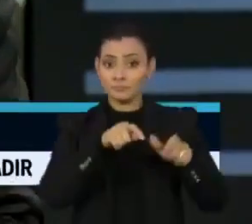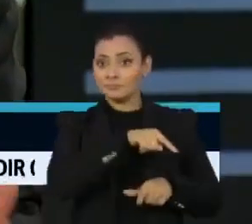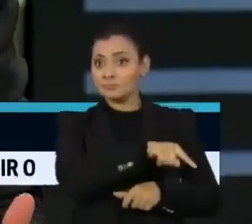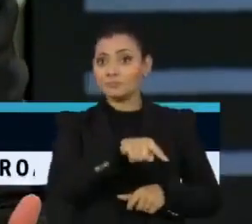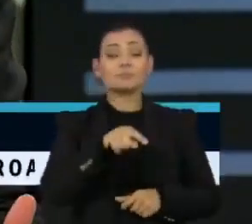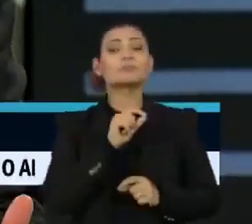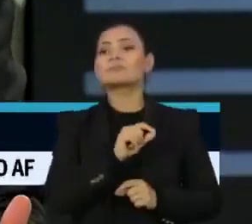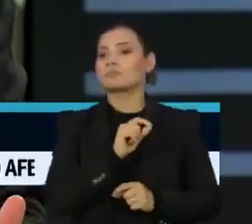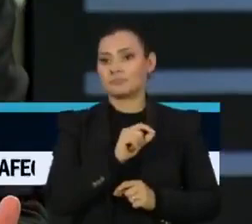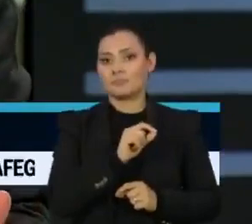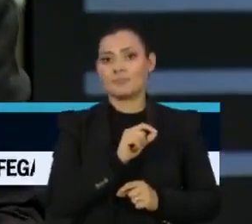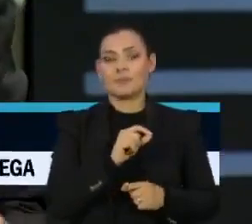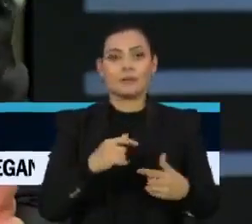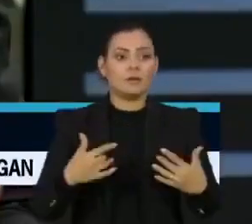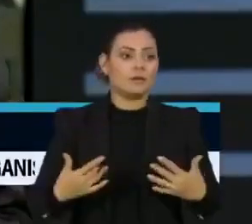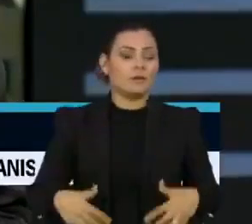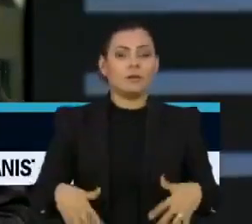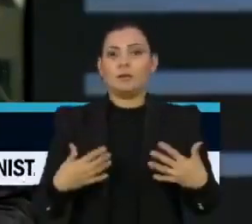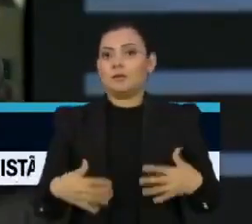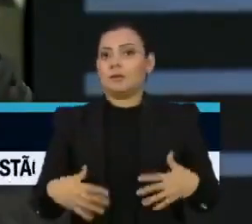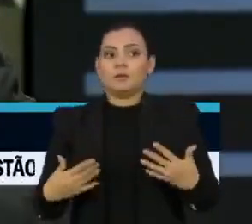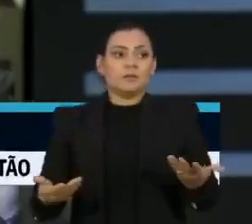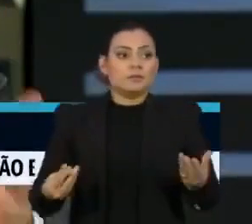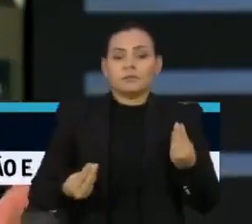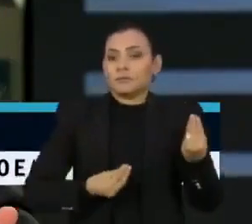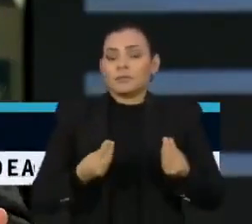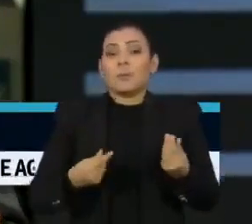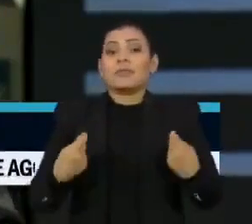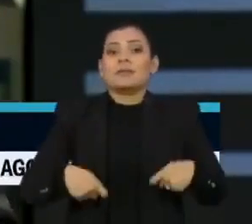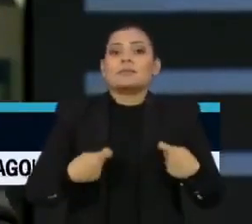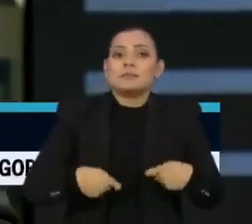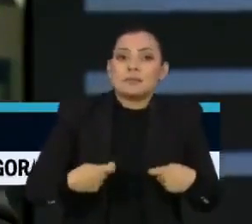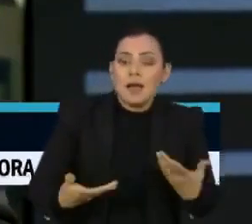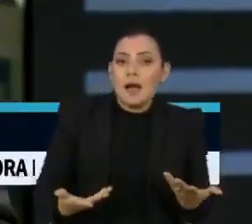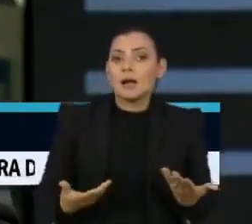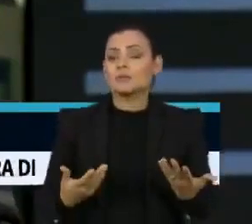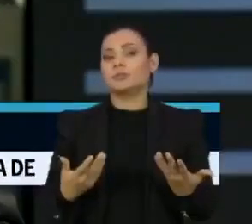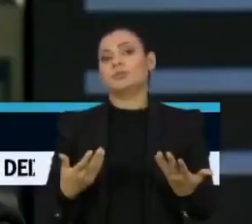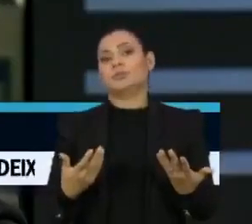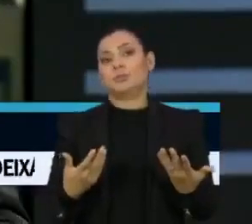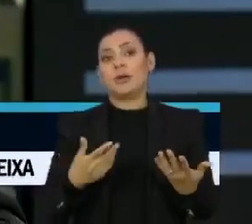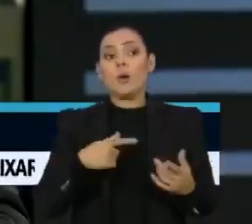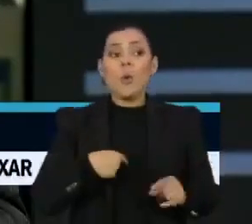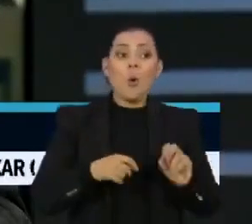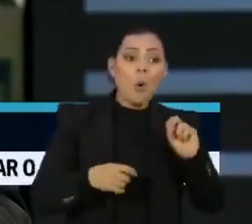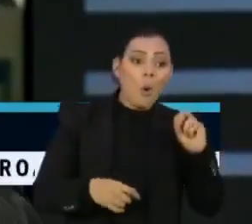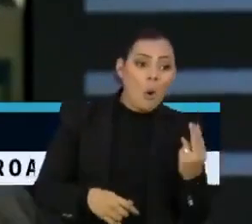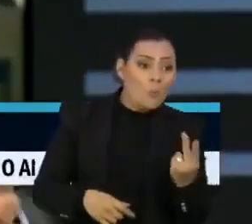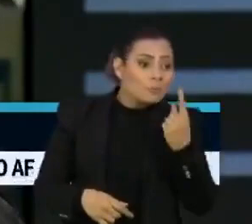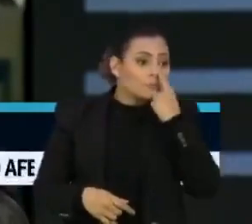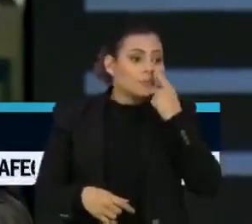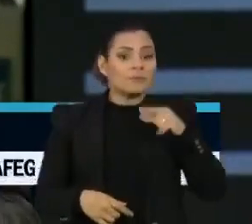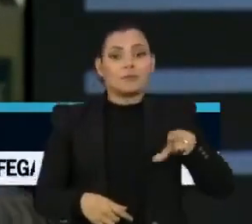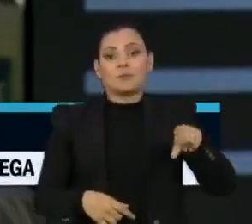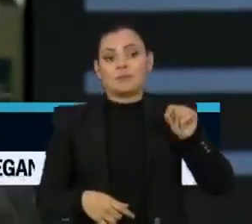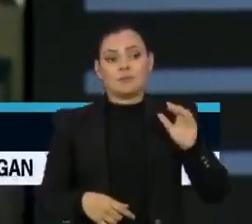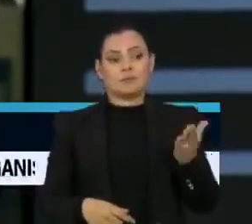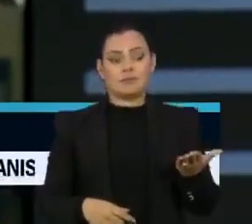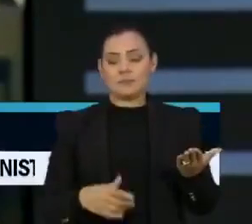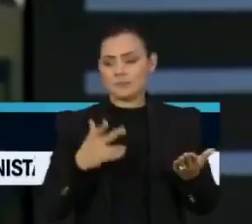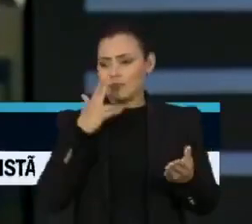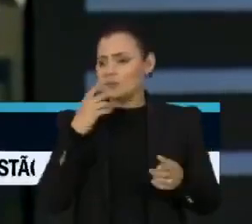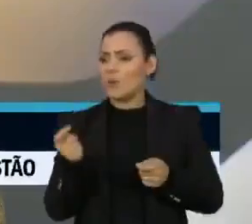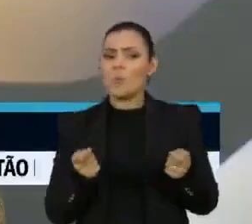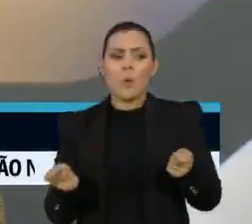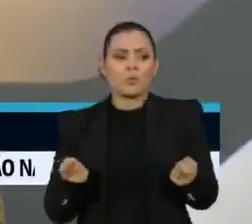começa a ter por um algumas demandas e algumas preferências que saem do controle